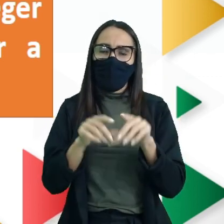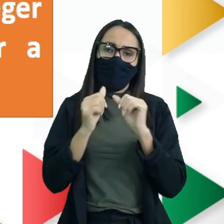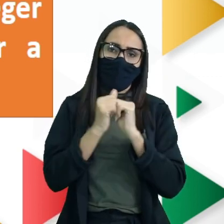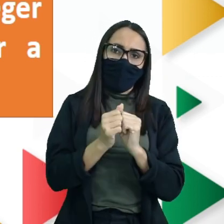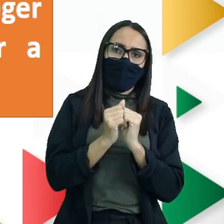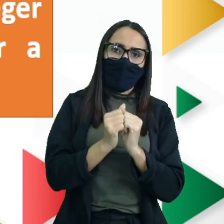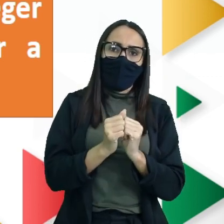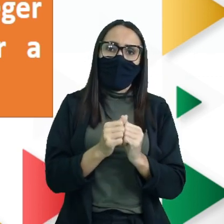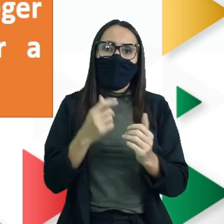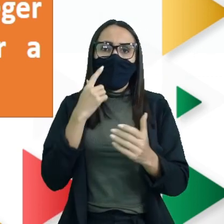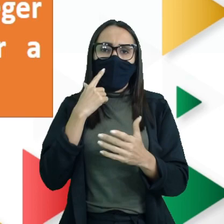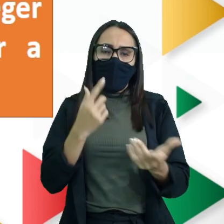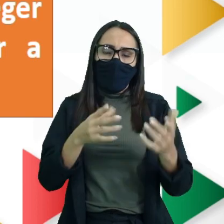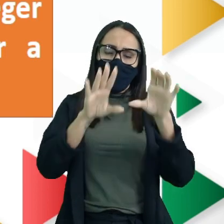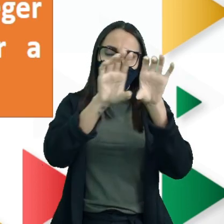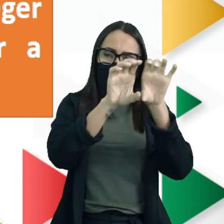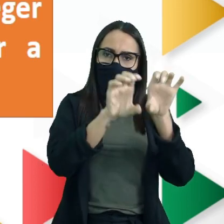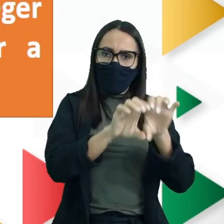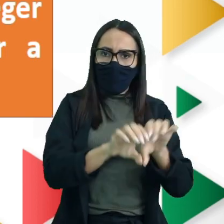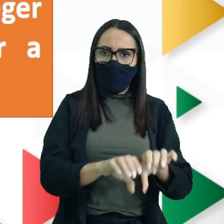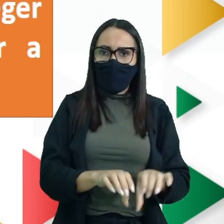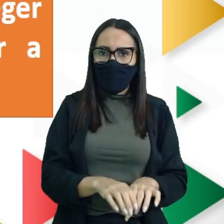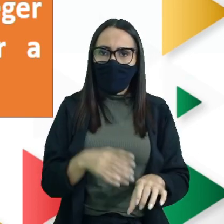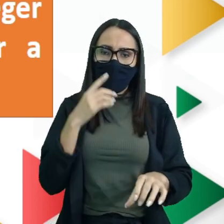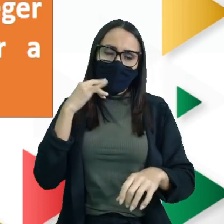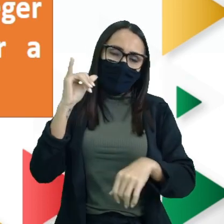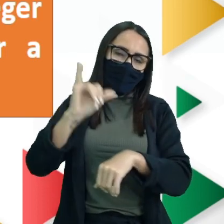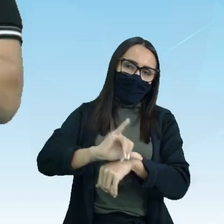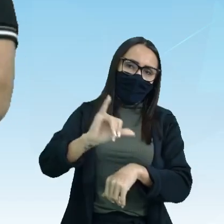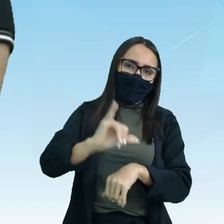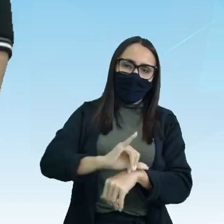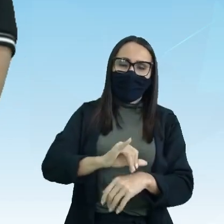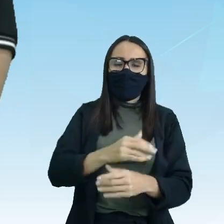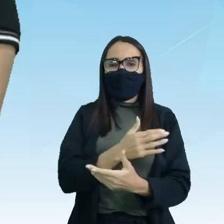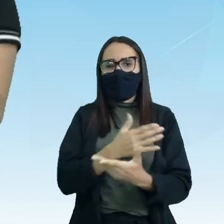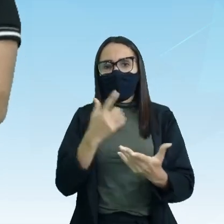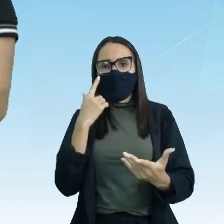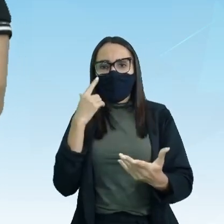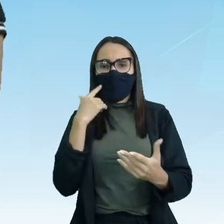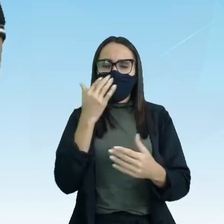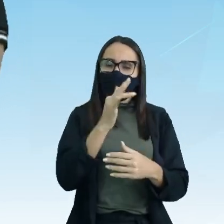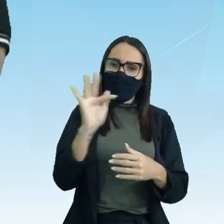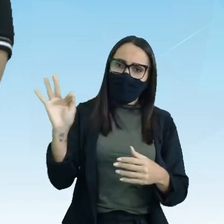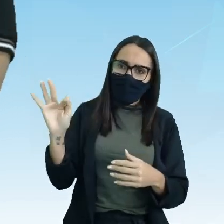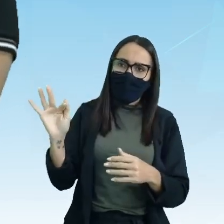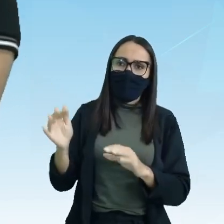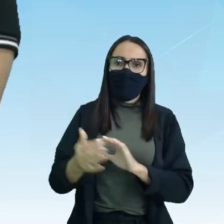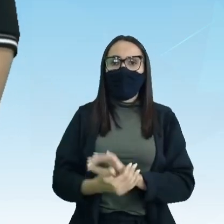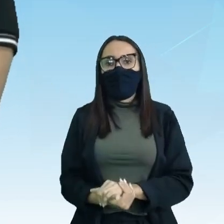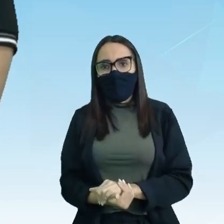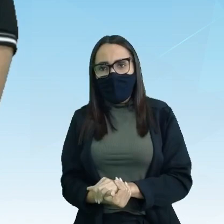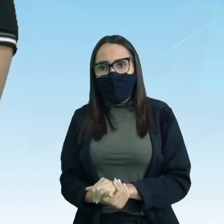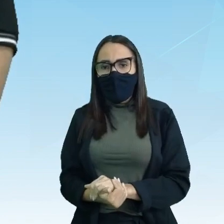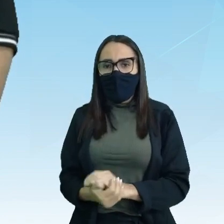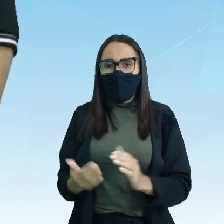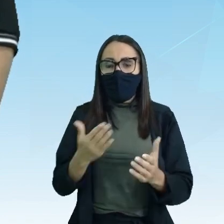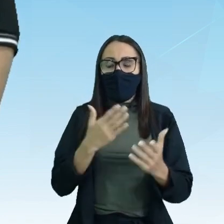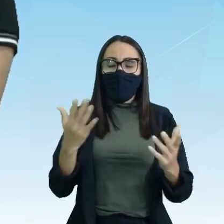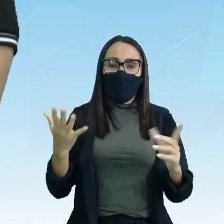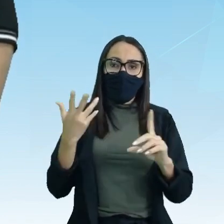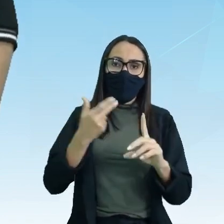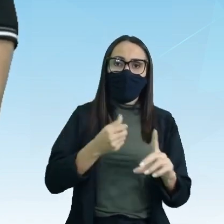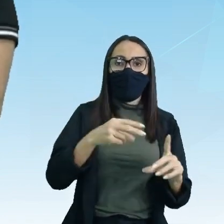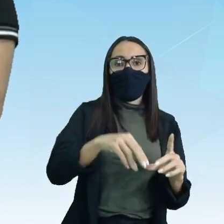a execução das estruturas de metal que vieram da França. Muitas vezes também chama-se de uma arte